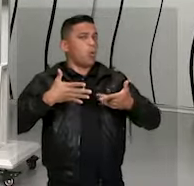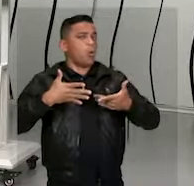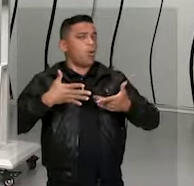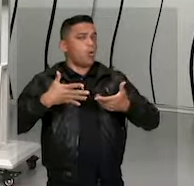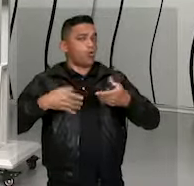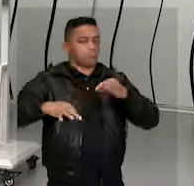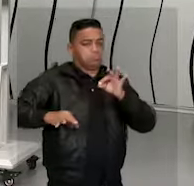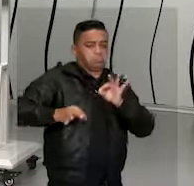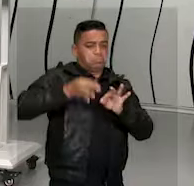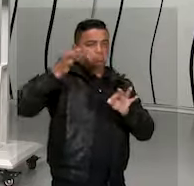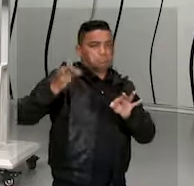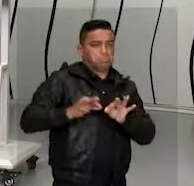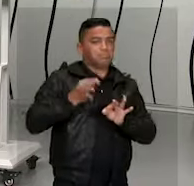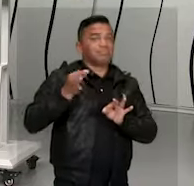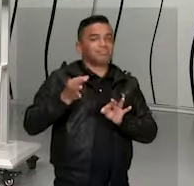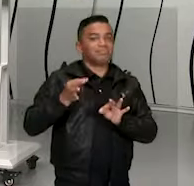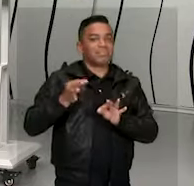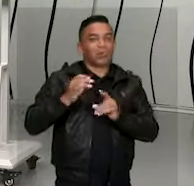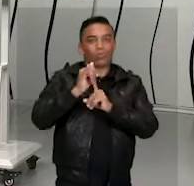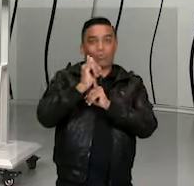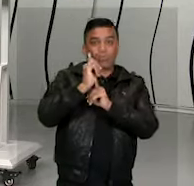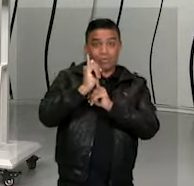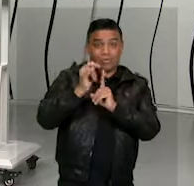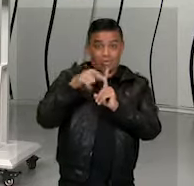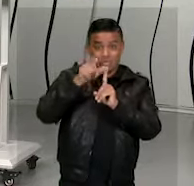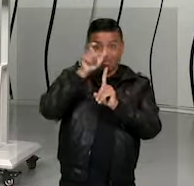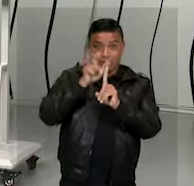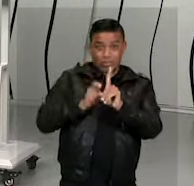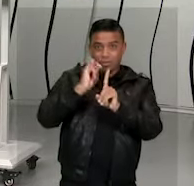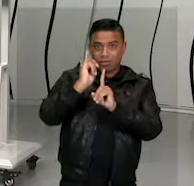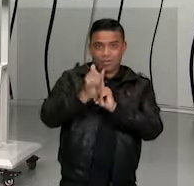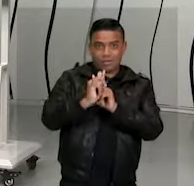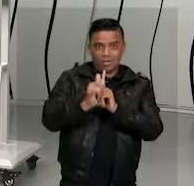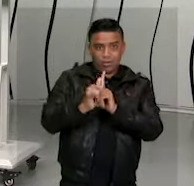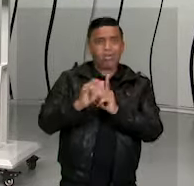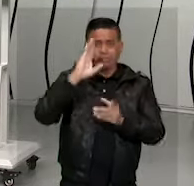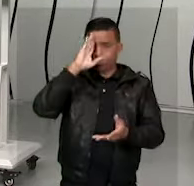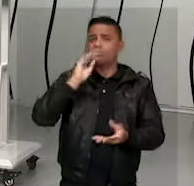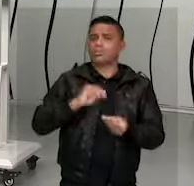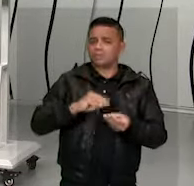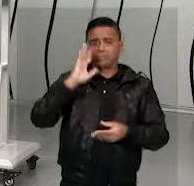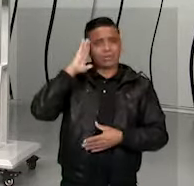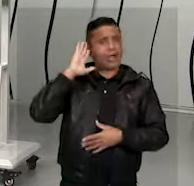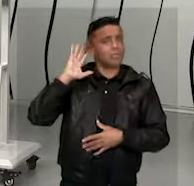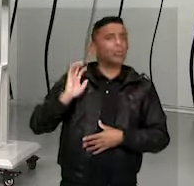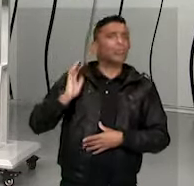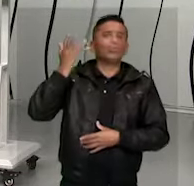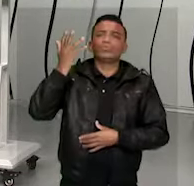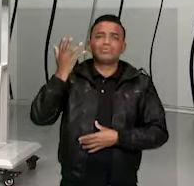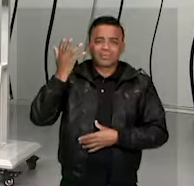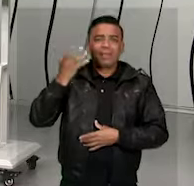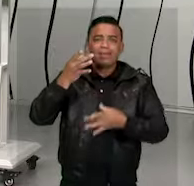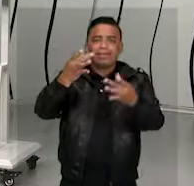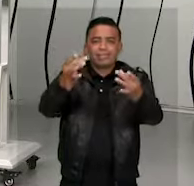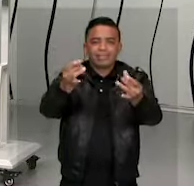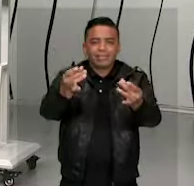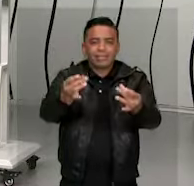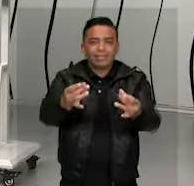o narrador tem conclusões sobre os atos, sobre os fatos que ocorrem, e ele vai